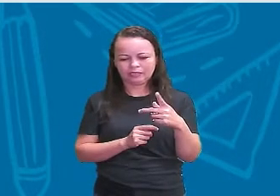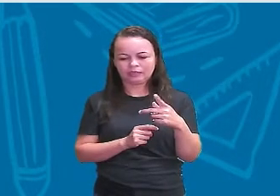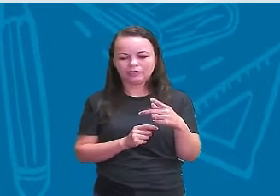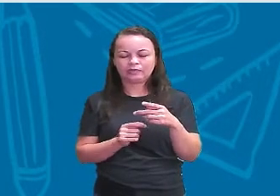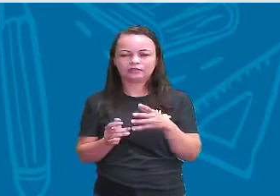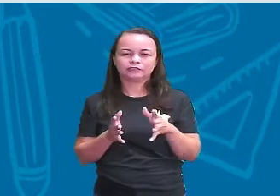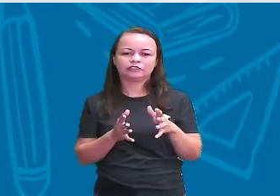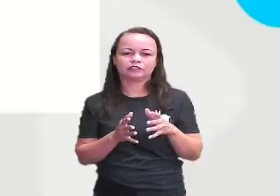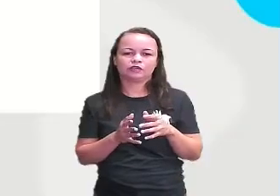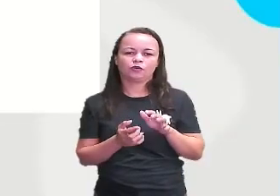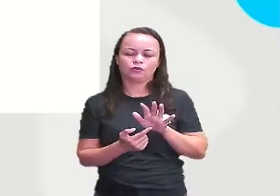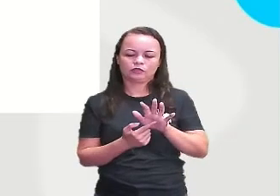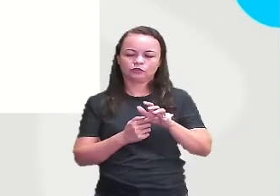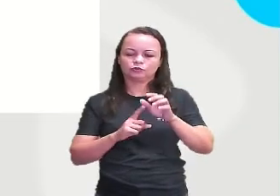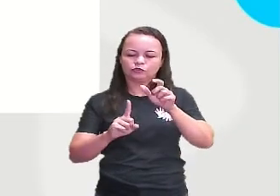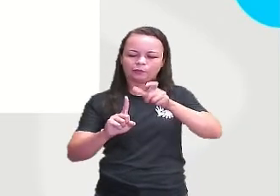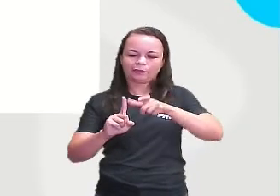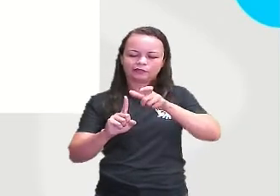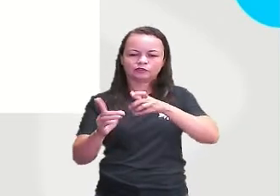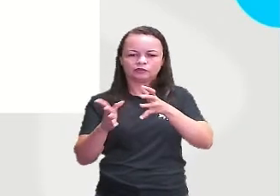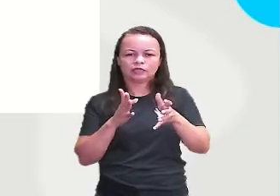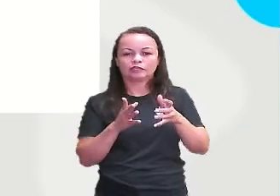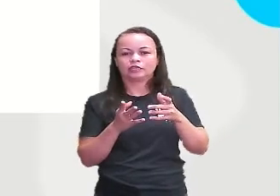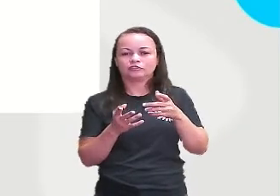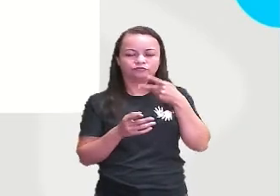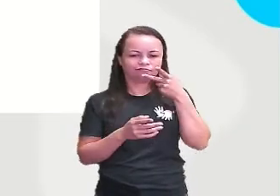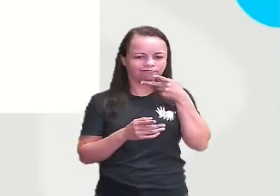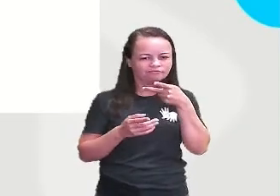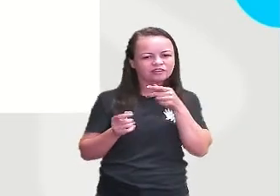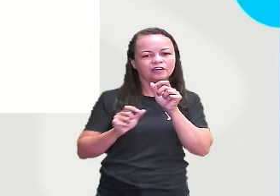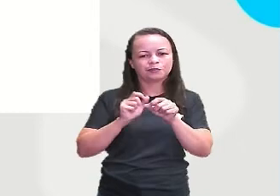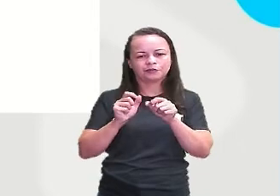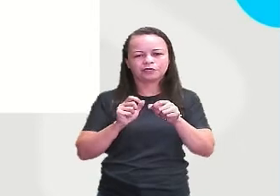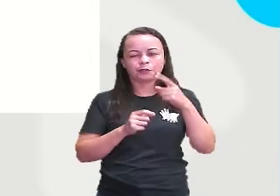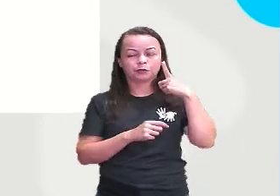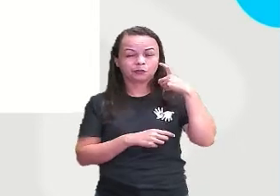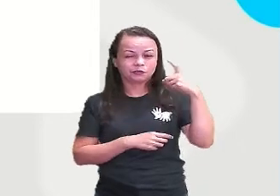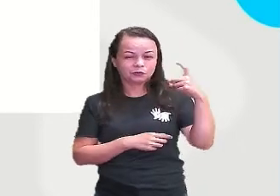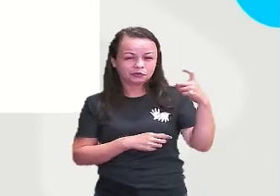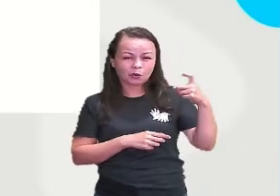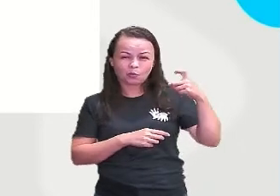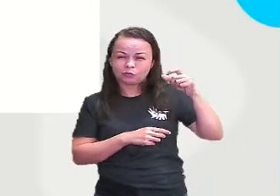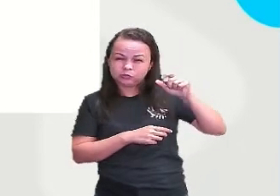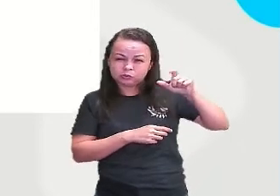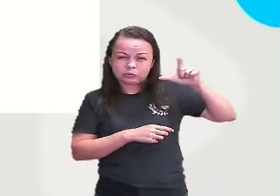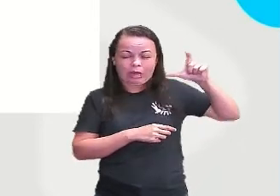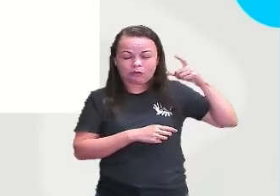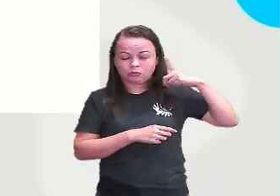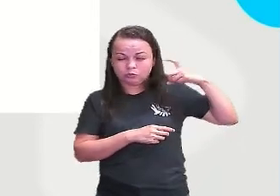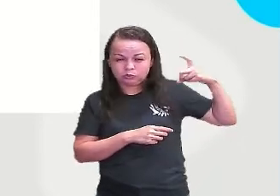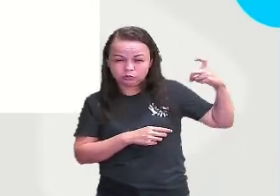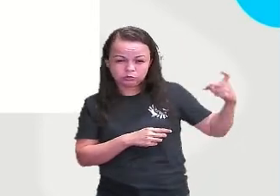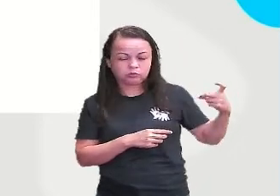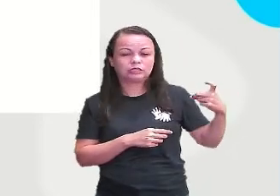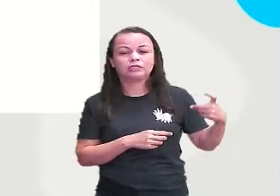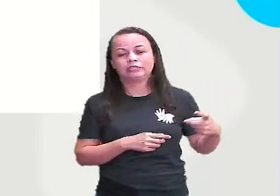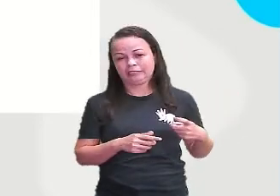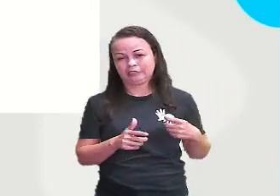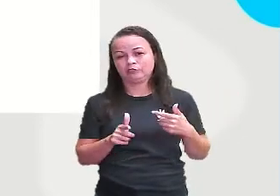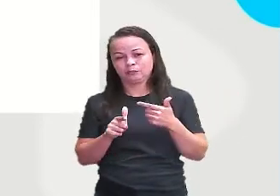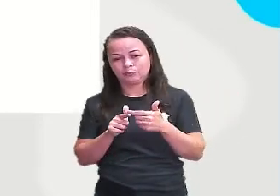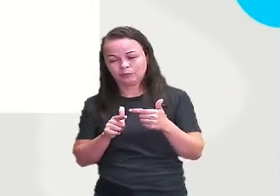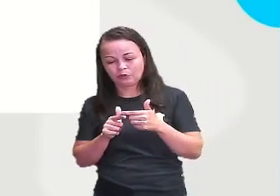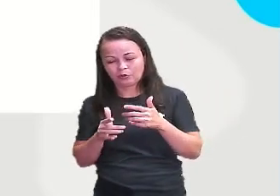esses personagens? Né? Eles estão falando aí que o som ele está muito alto, tá certo? E está